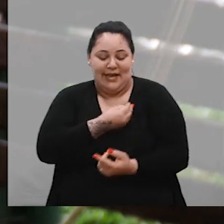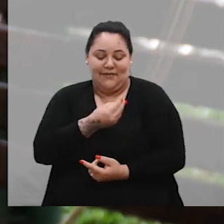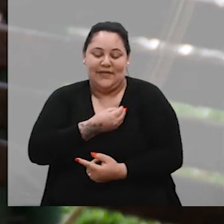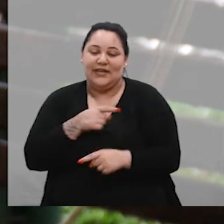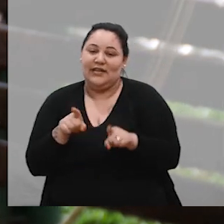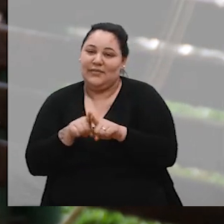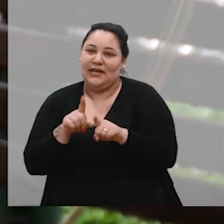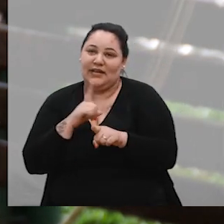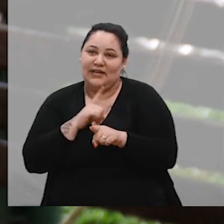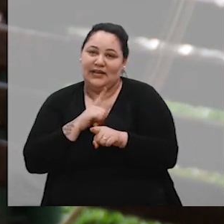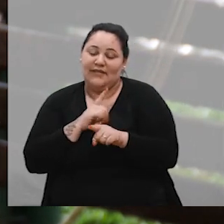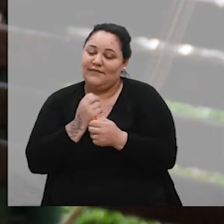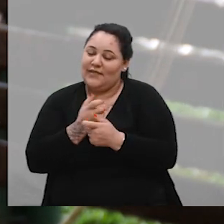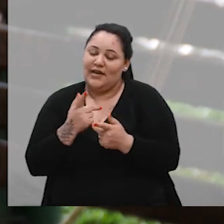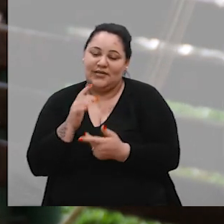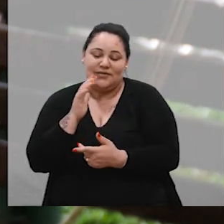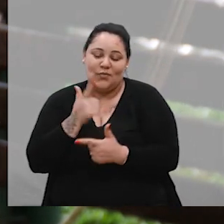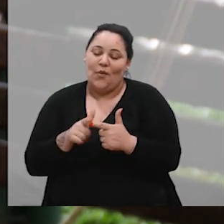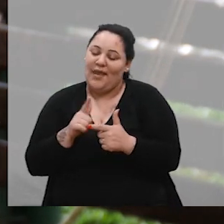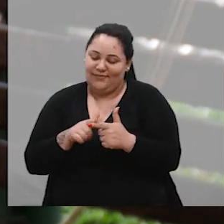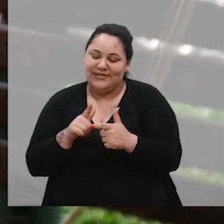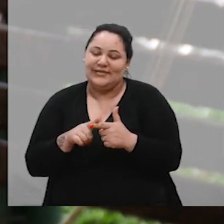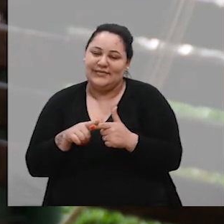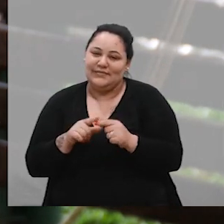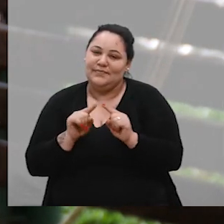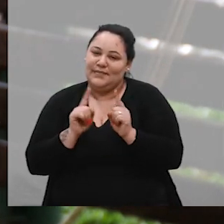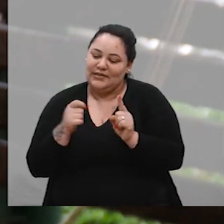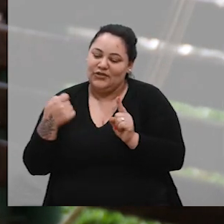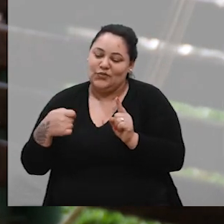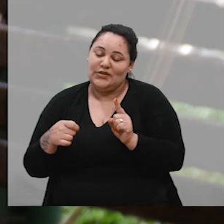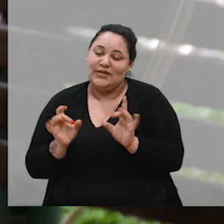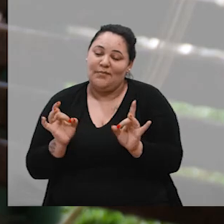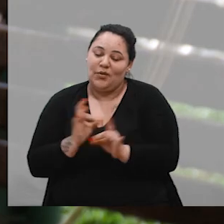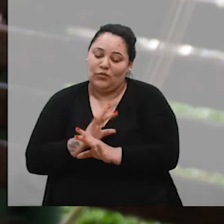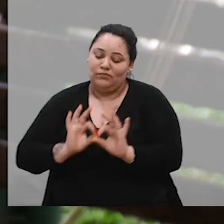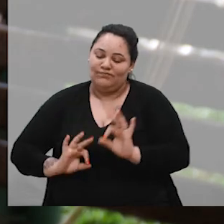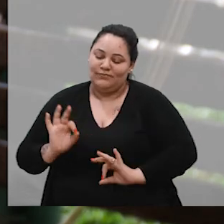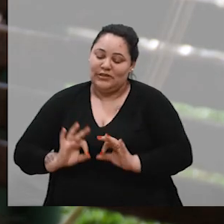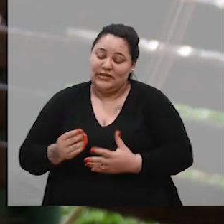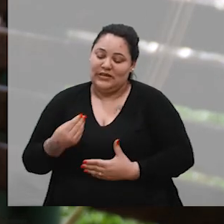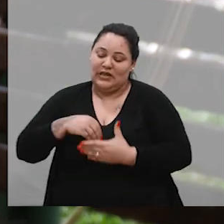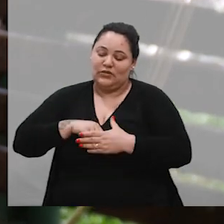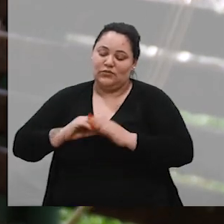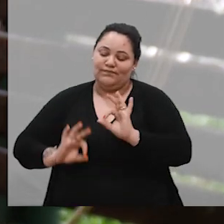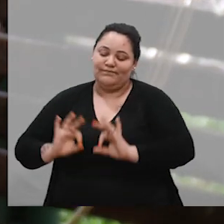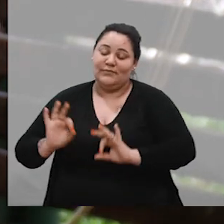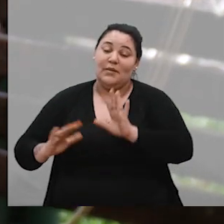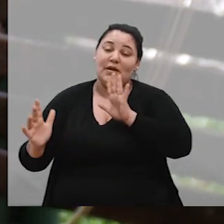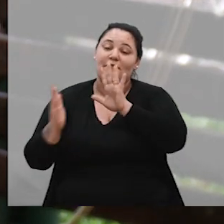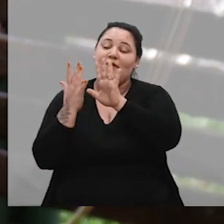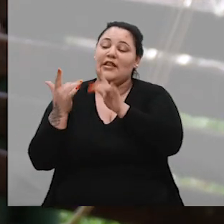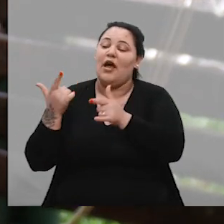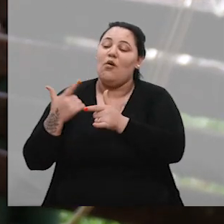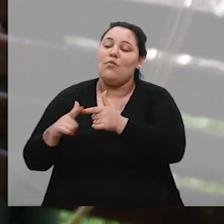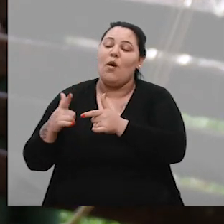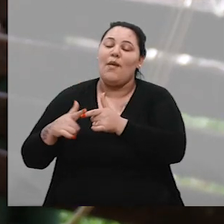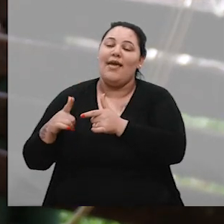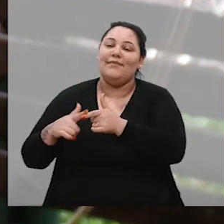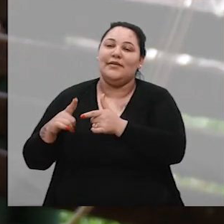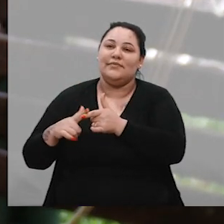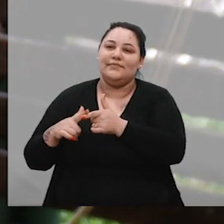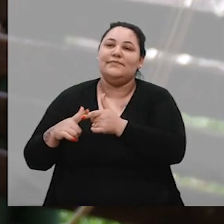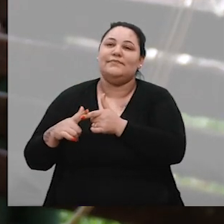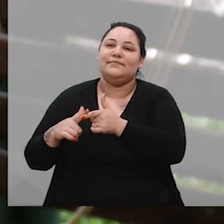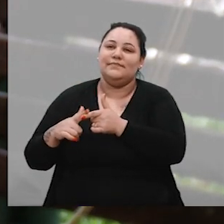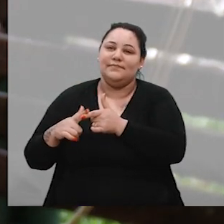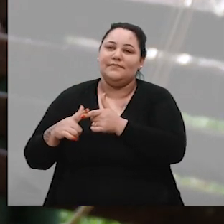de enchentes, né? E é necessário que a gente sempre esteja pronto para um enfrentamento, pronto para sair